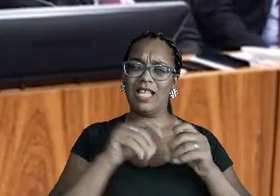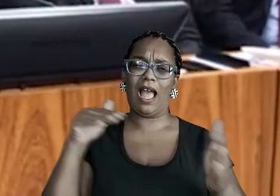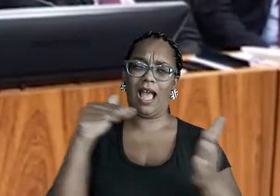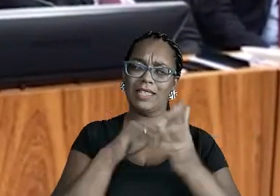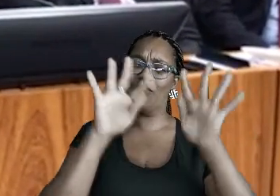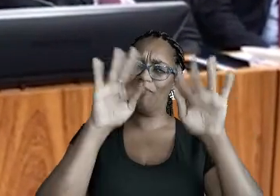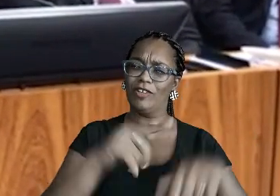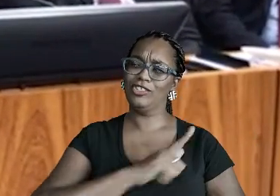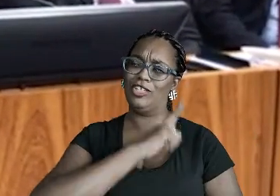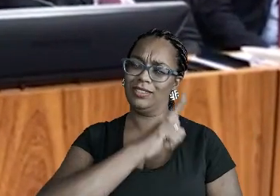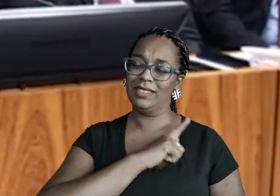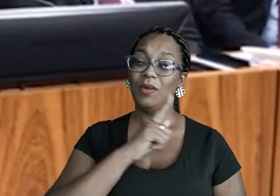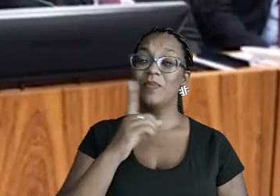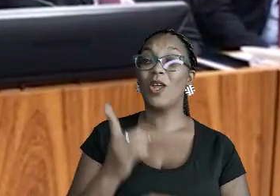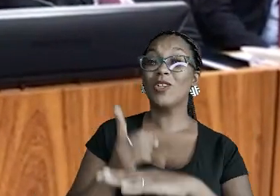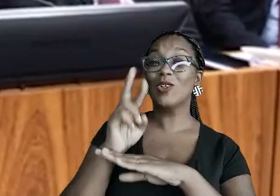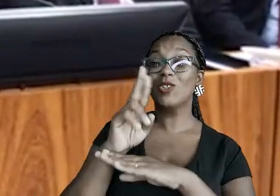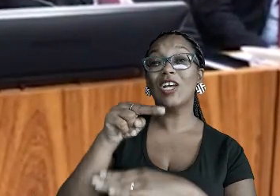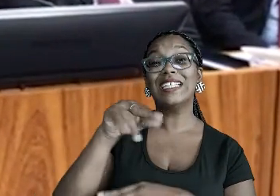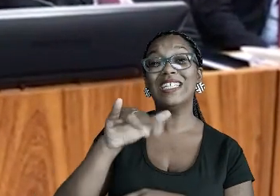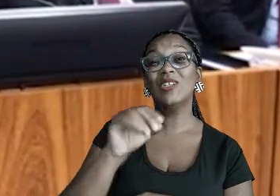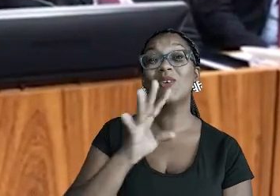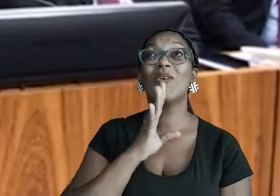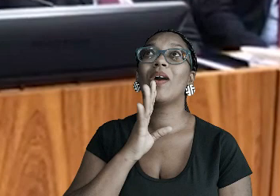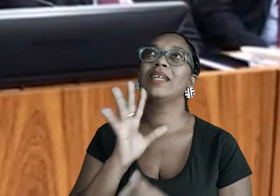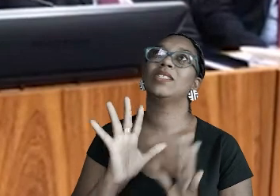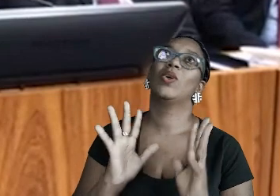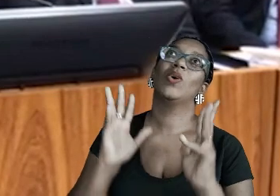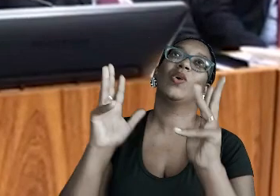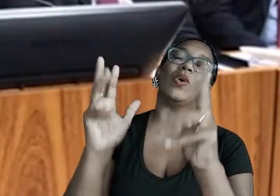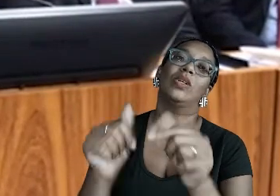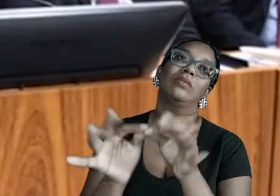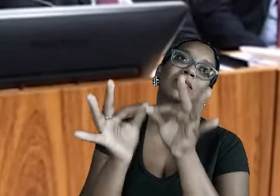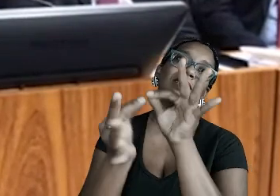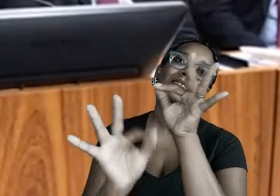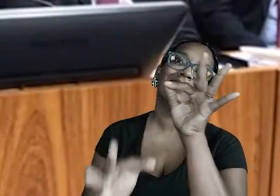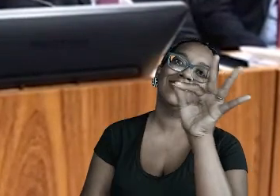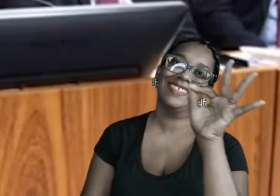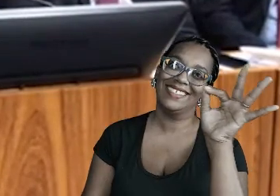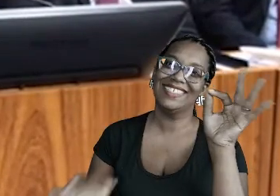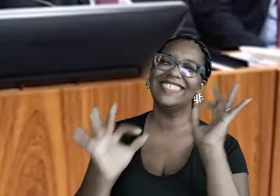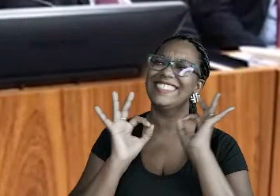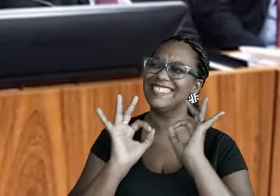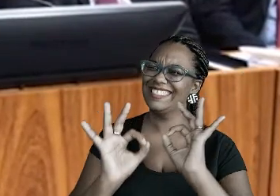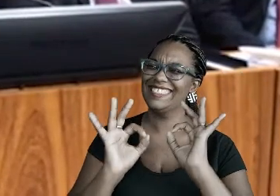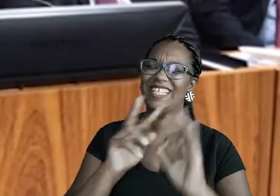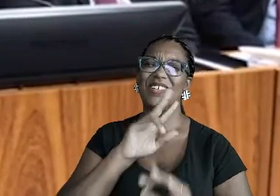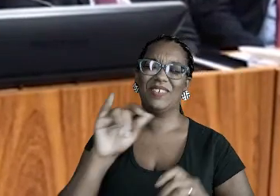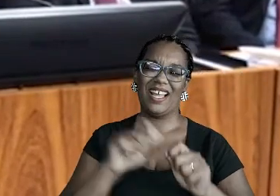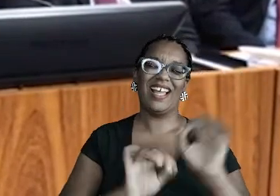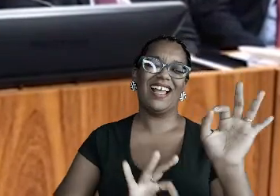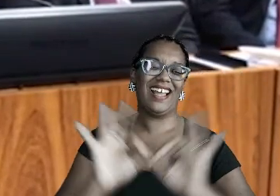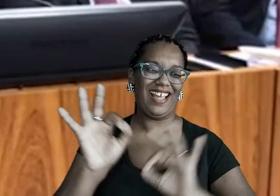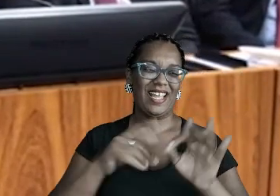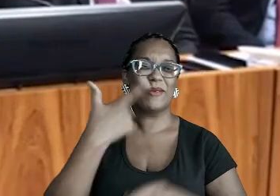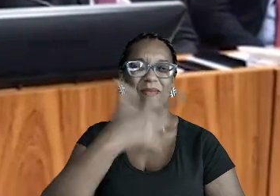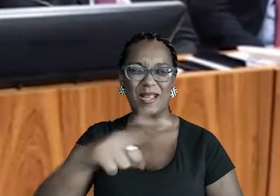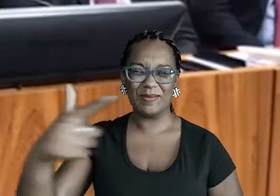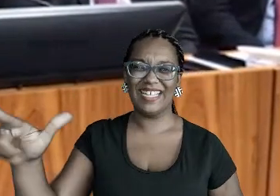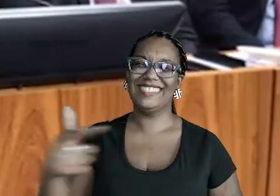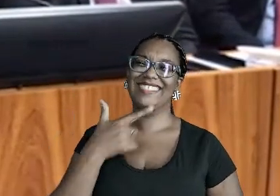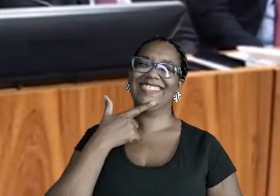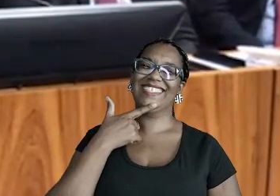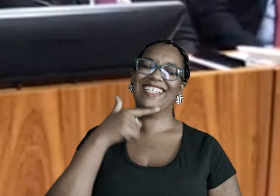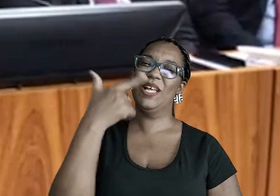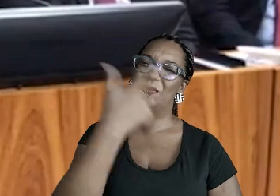dessa gestão e eu tô dormindo que conhece Deus e o mundo fala bastante ele certamente fará muitos